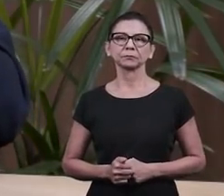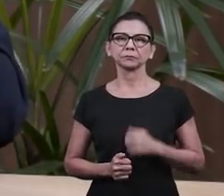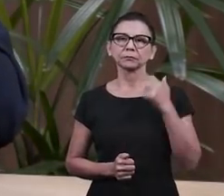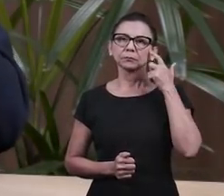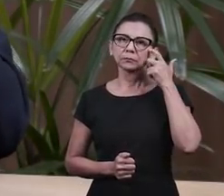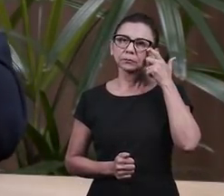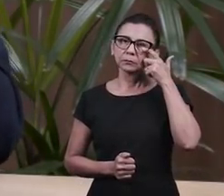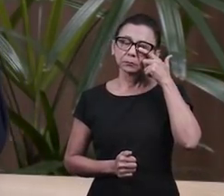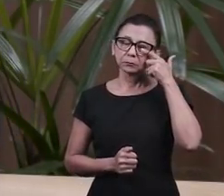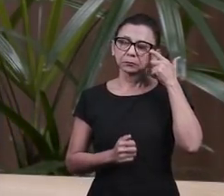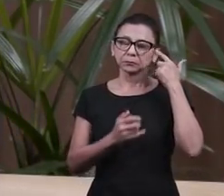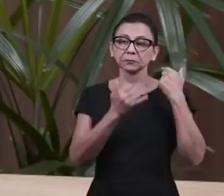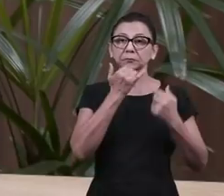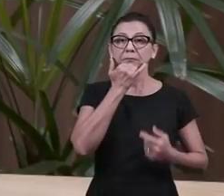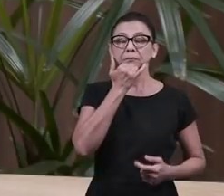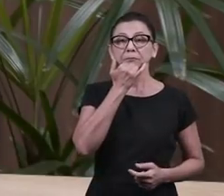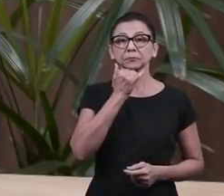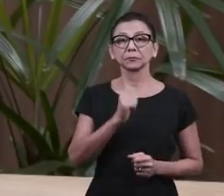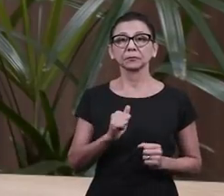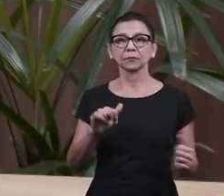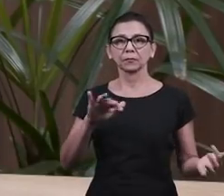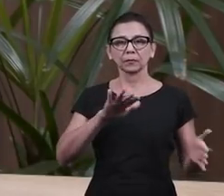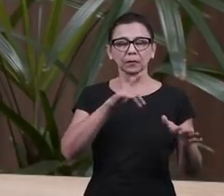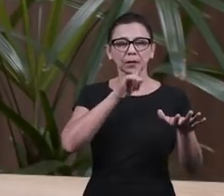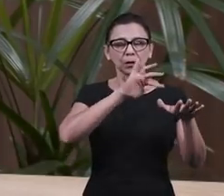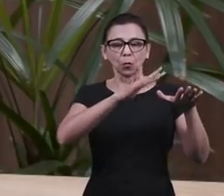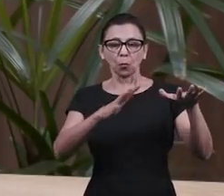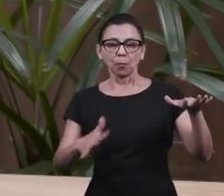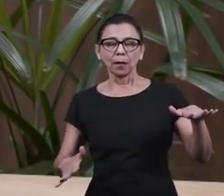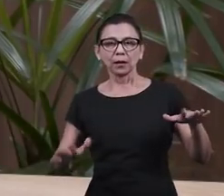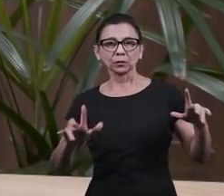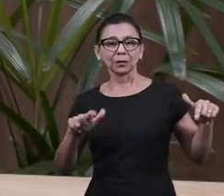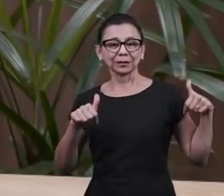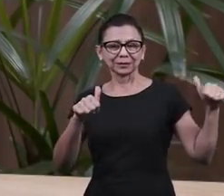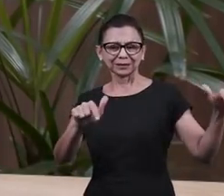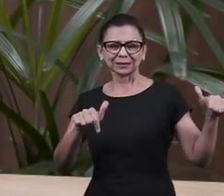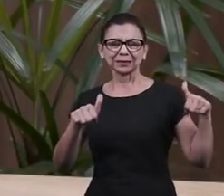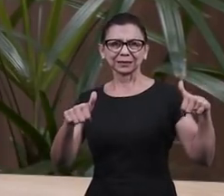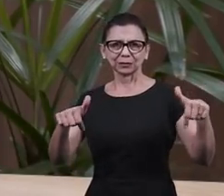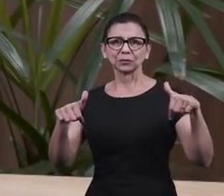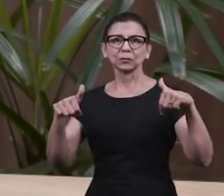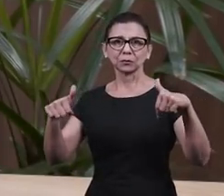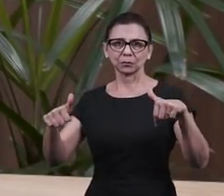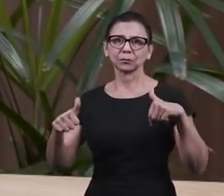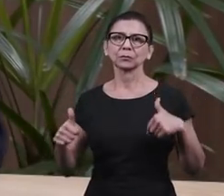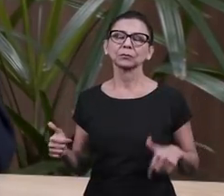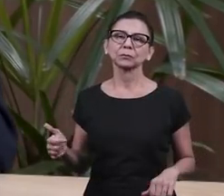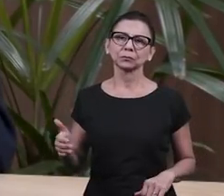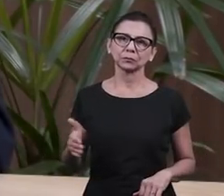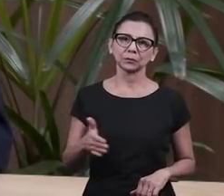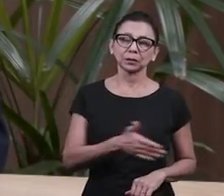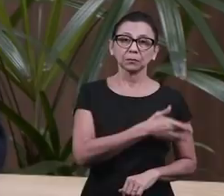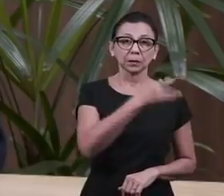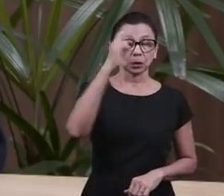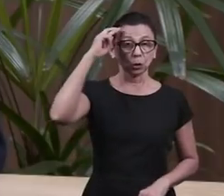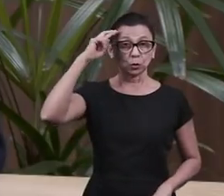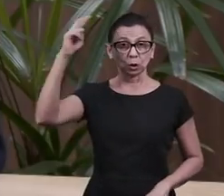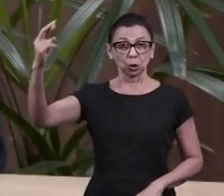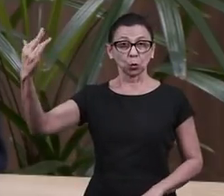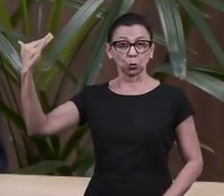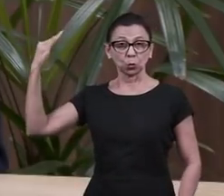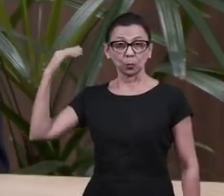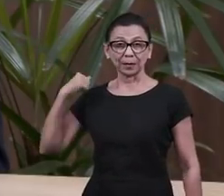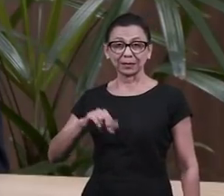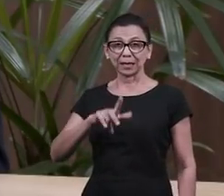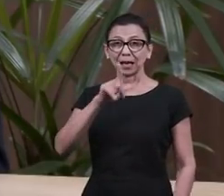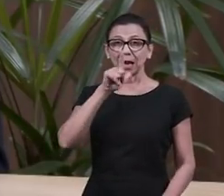o mar são as nações. E Israel estava atravessando o Mar Vermelho. O Senhor abriu o Mar Vermelho para o povo